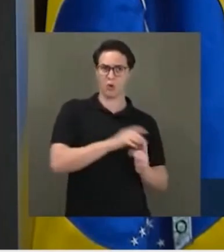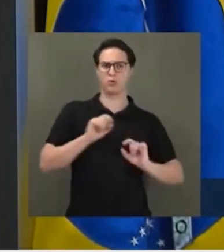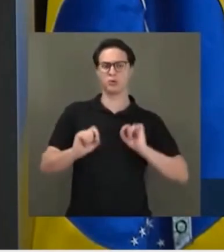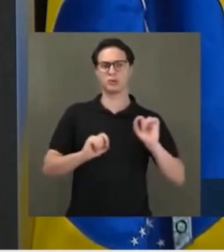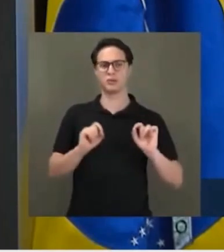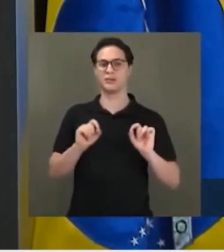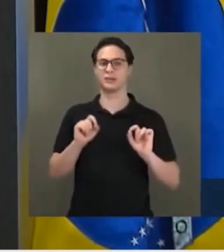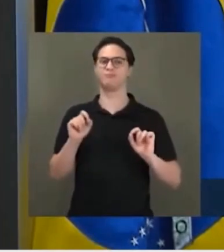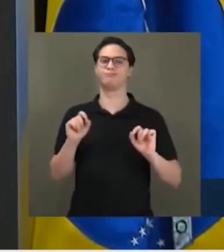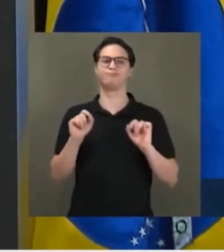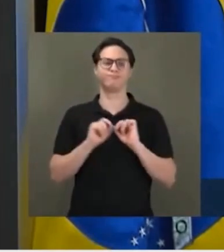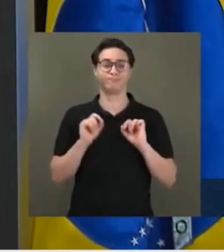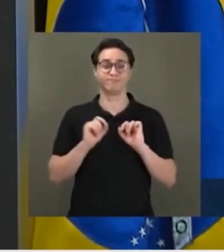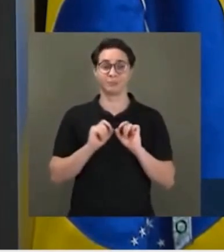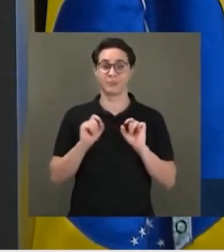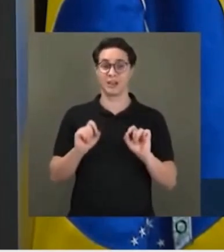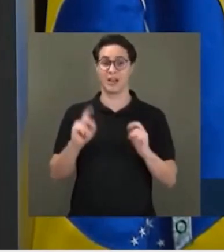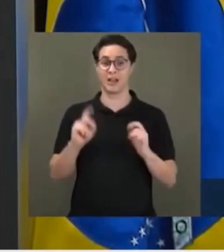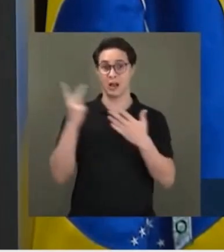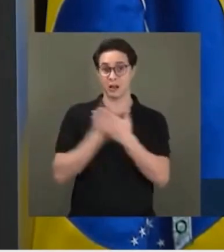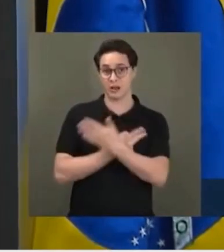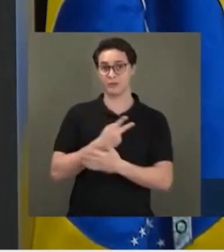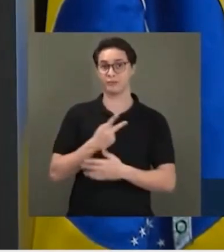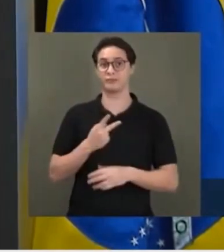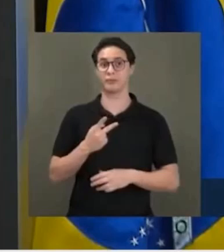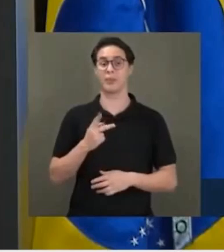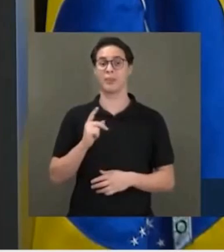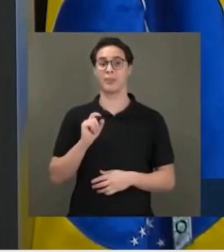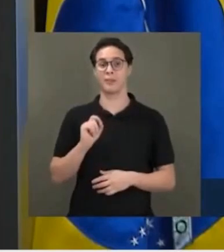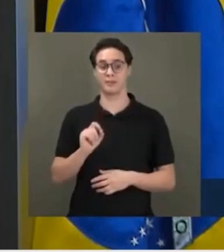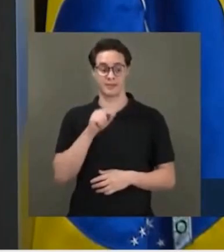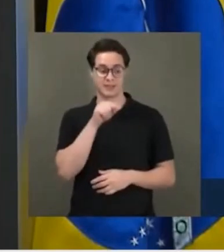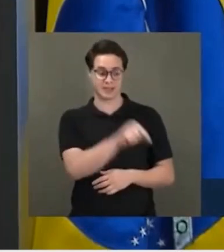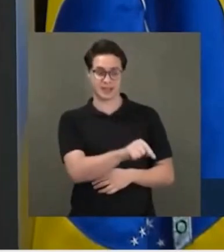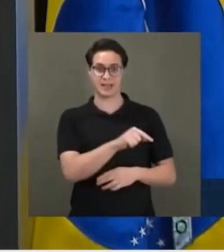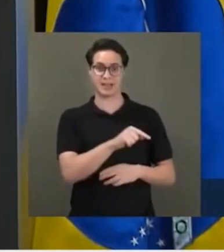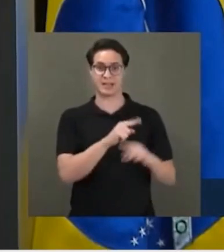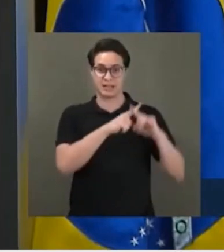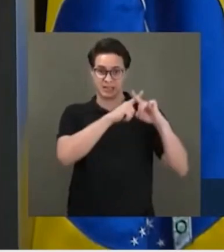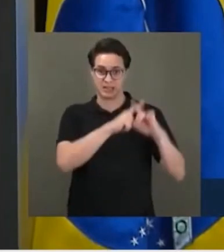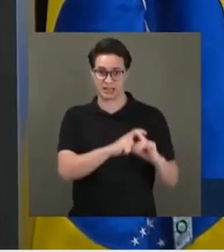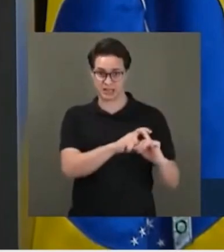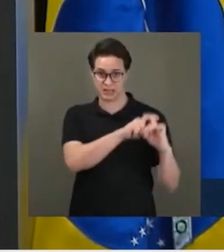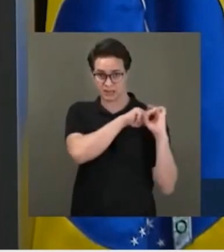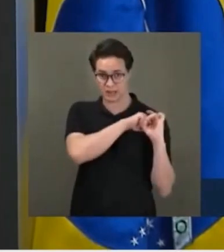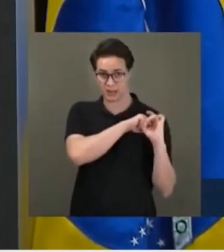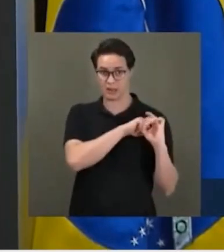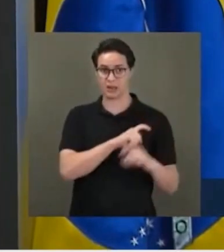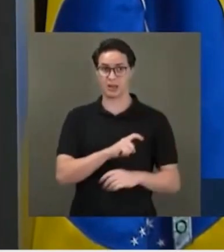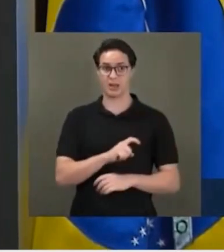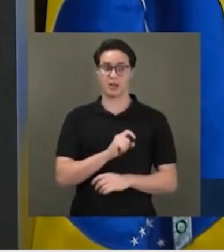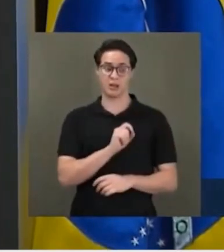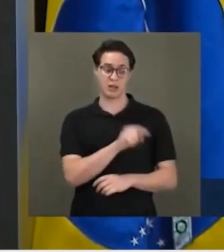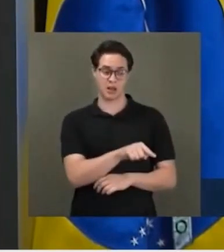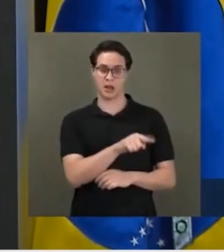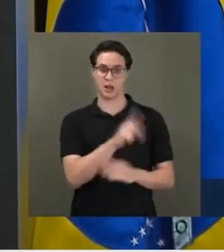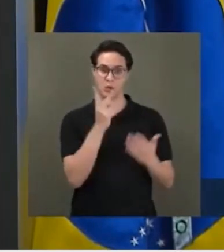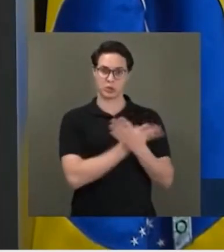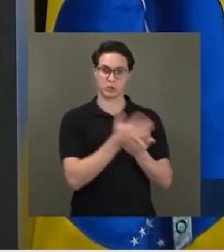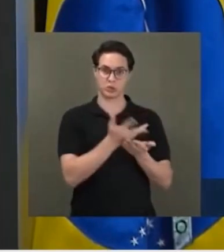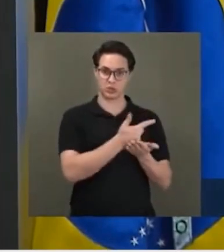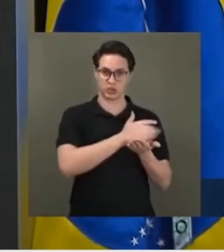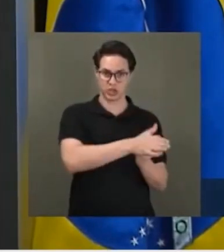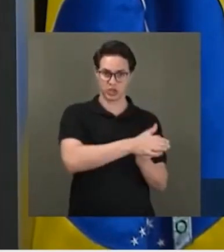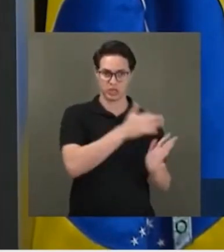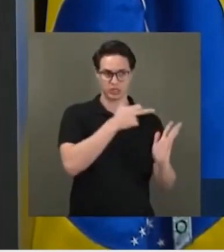magnitude do genocídio perpetrado pelos nazistas Além disso essa